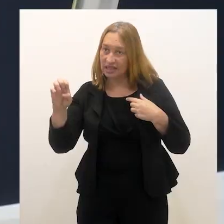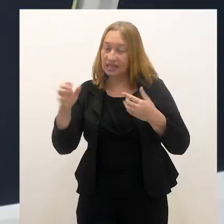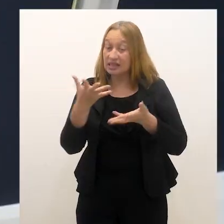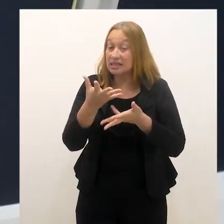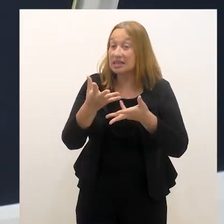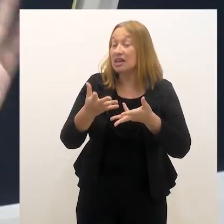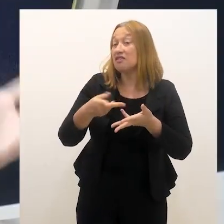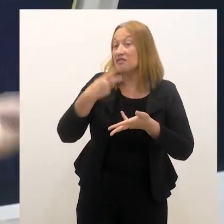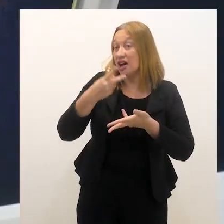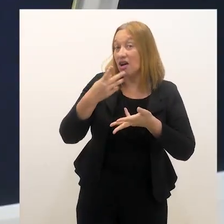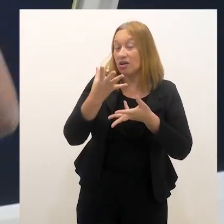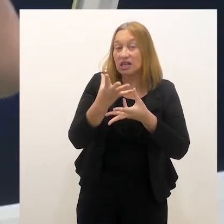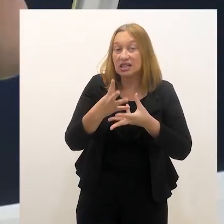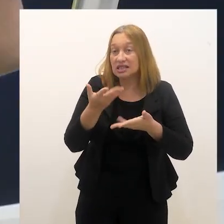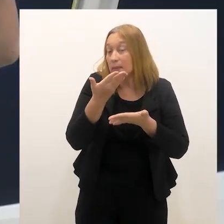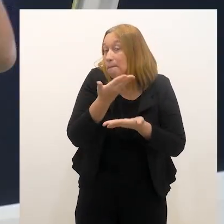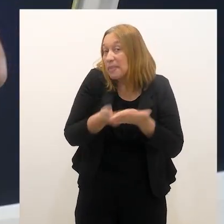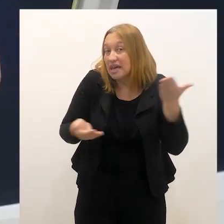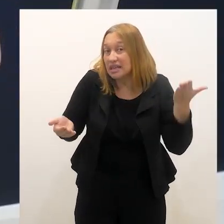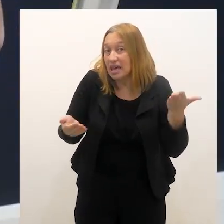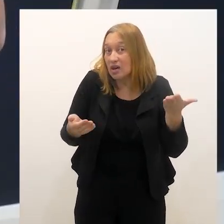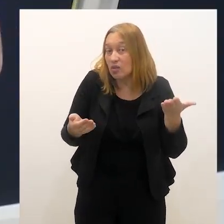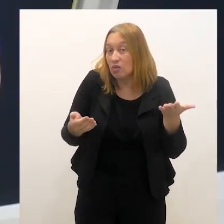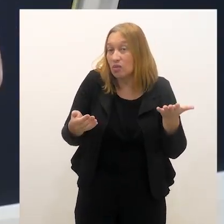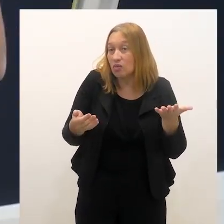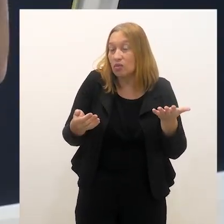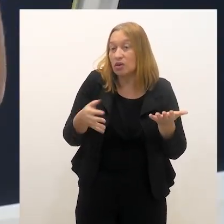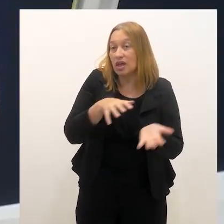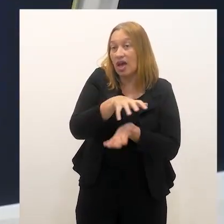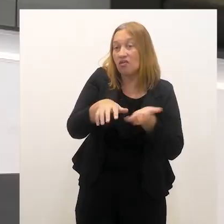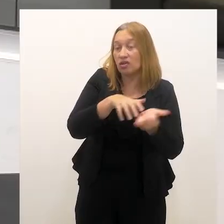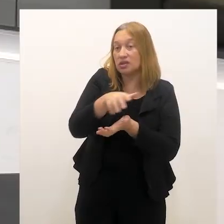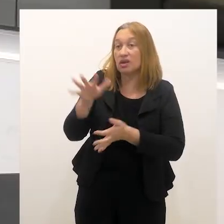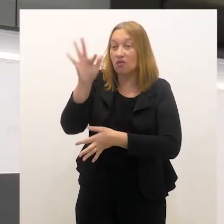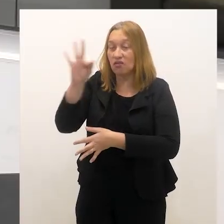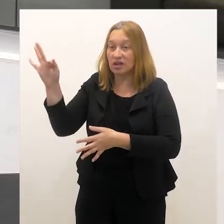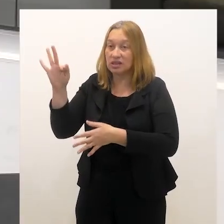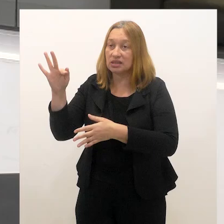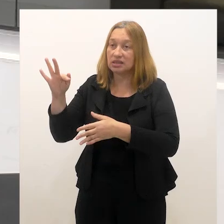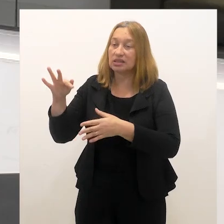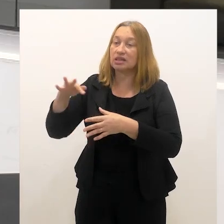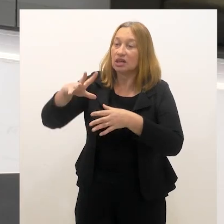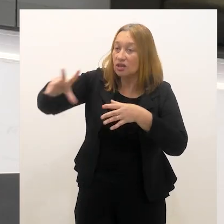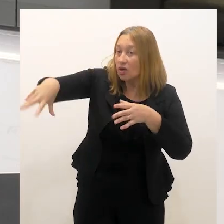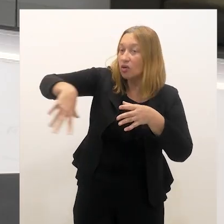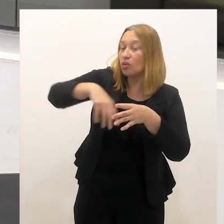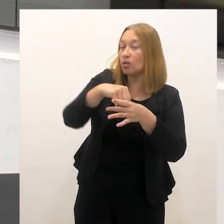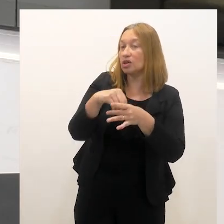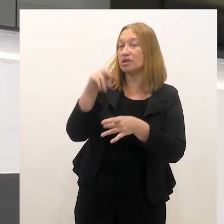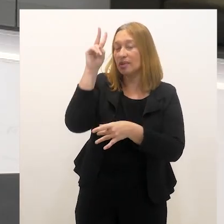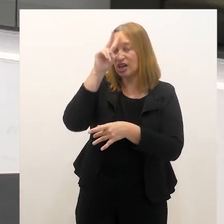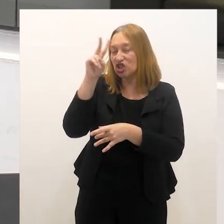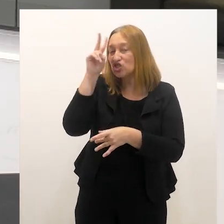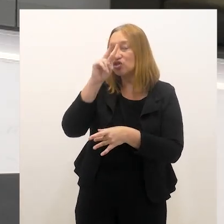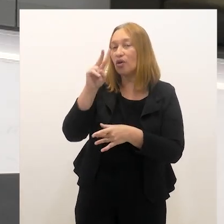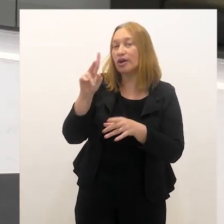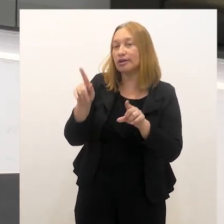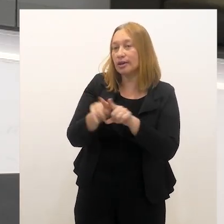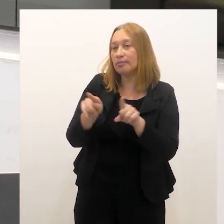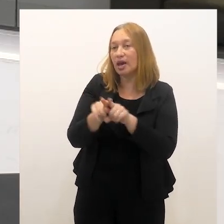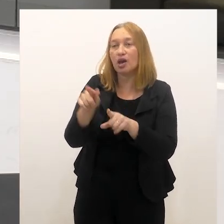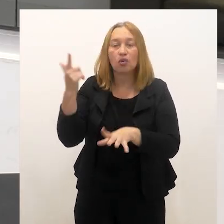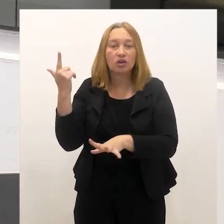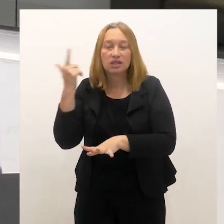mais. Aí é que vem a ficção, todo um aí apanhado que vem a histórico loucura. também. A gente vai, mesmo dentro da ficção, a gente consegue